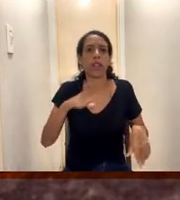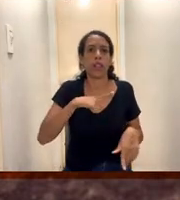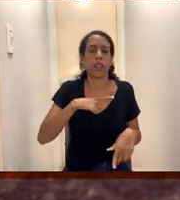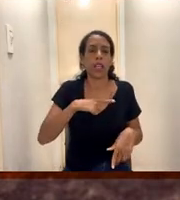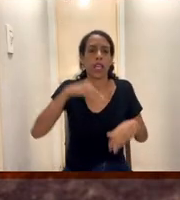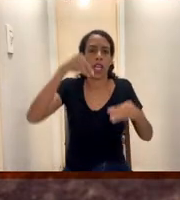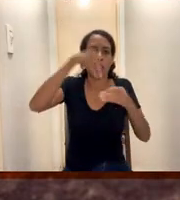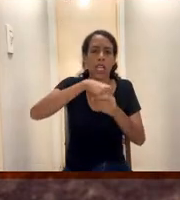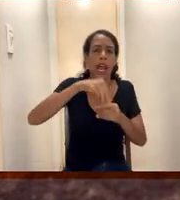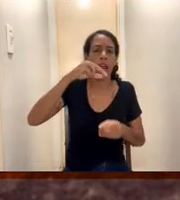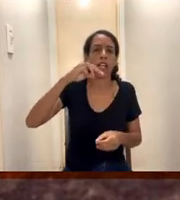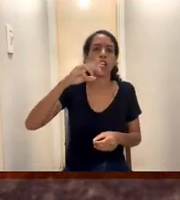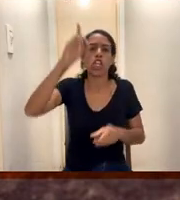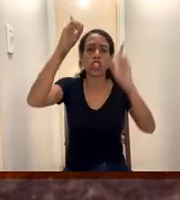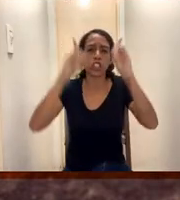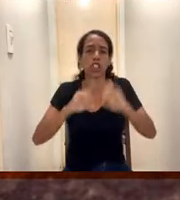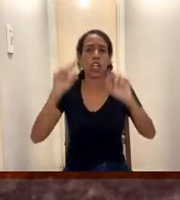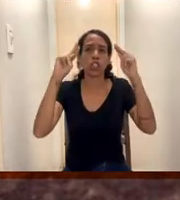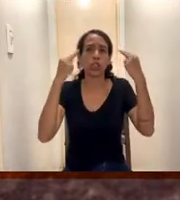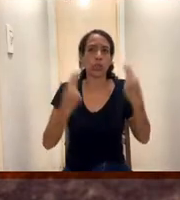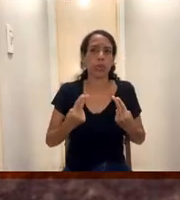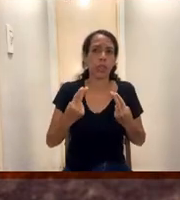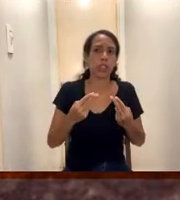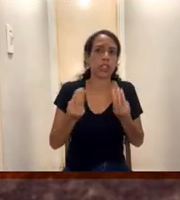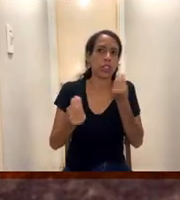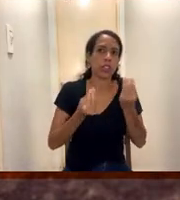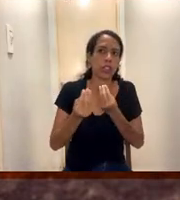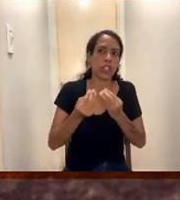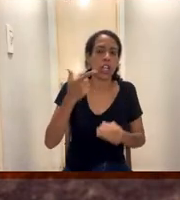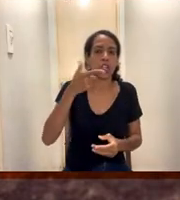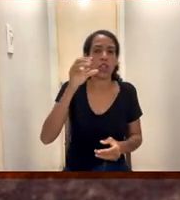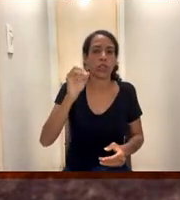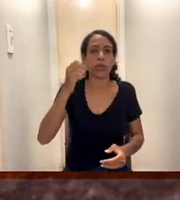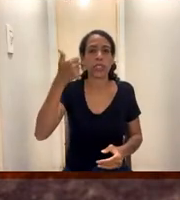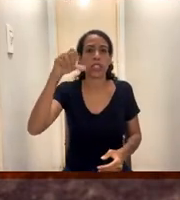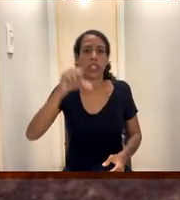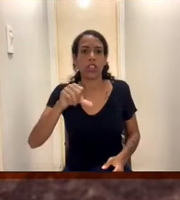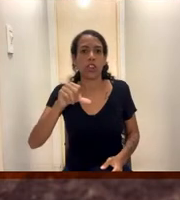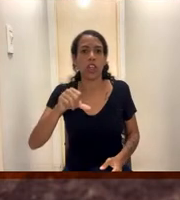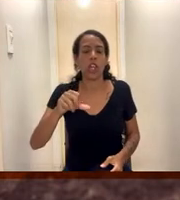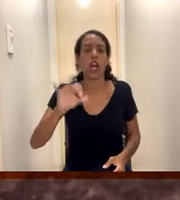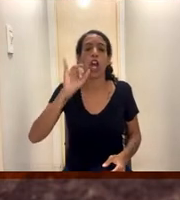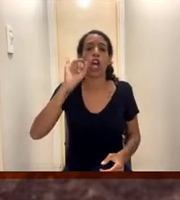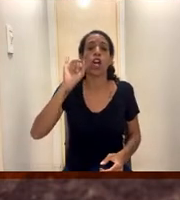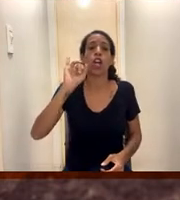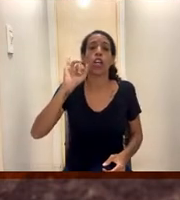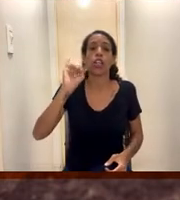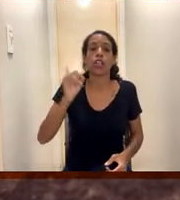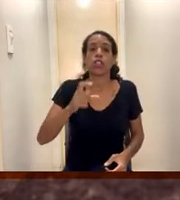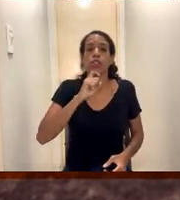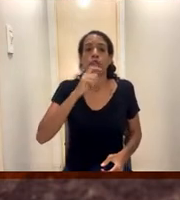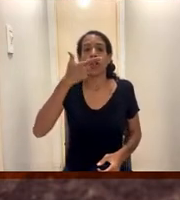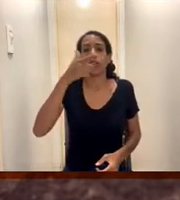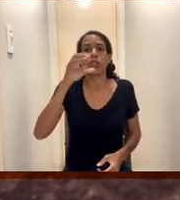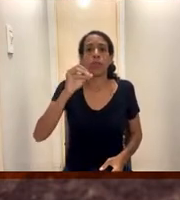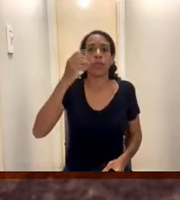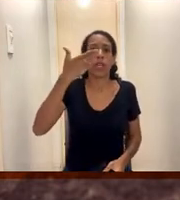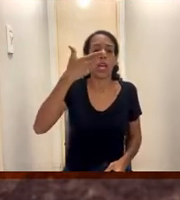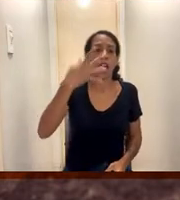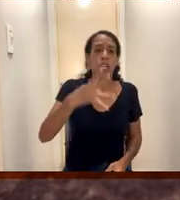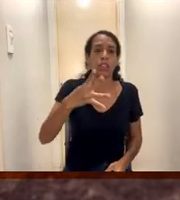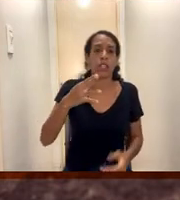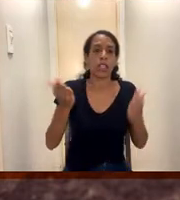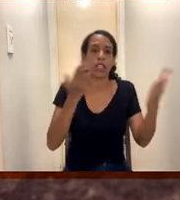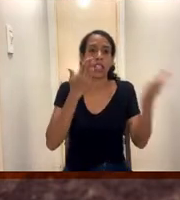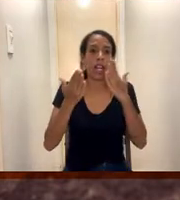do CFP na gestão 2017-2019, desde junho de 2014, atua como psicóloga no